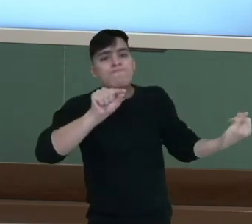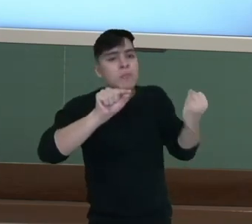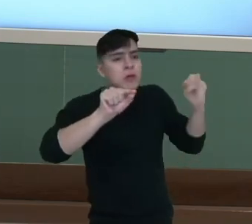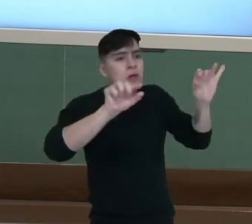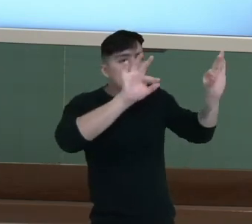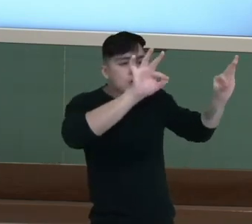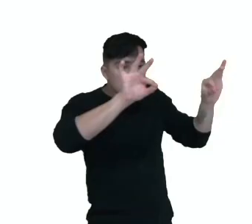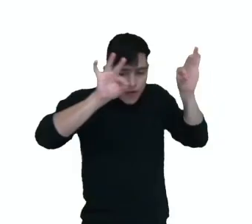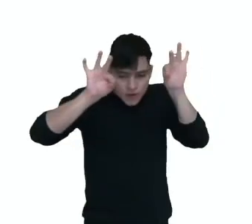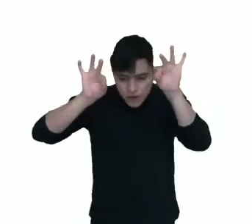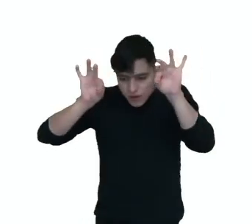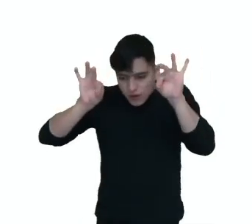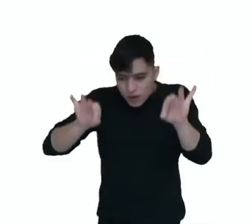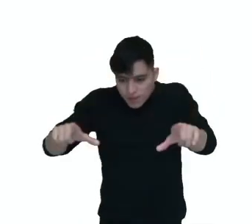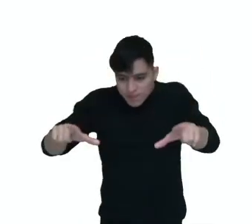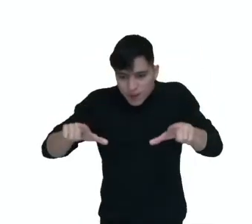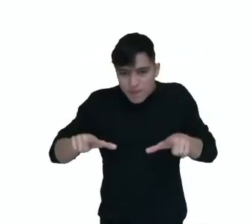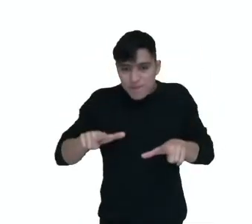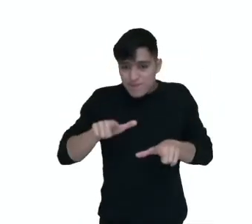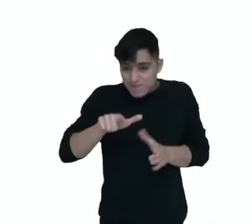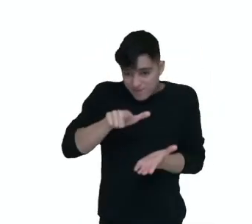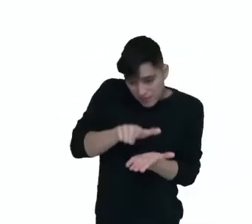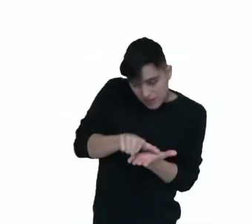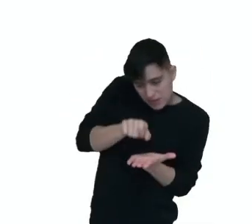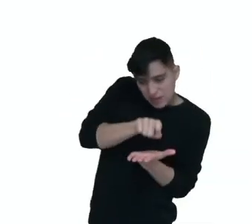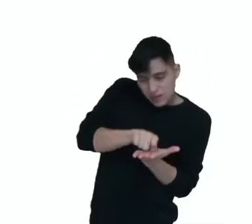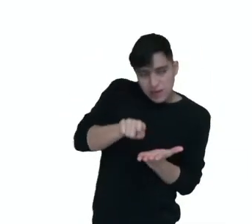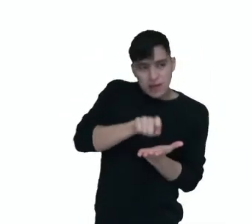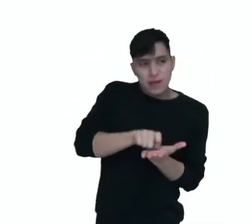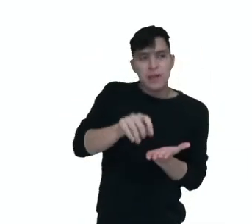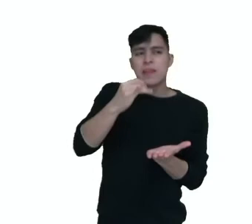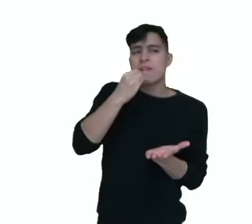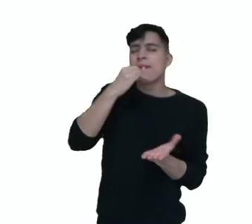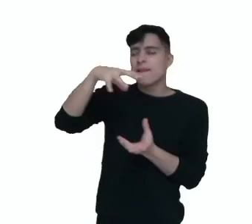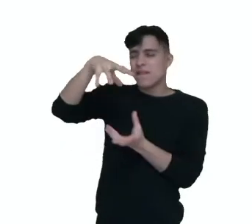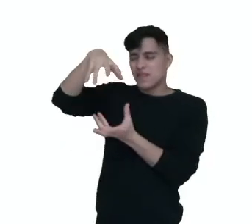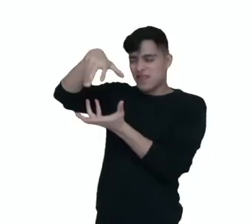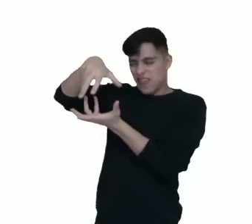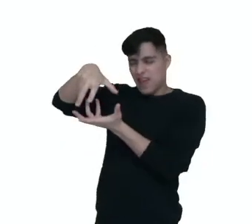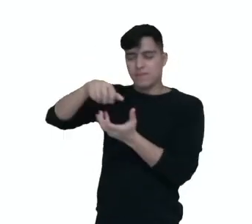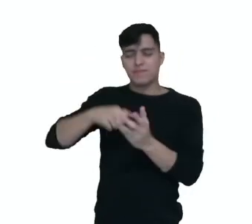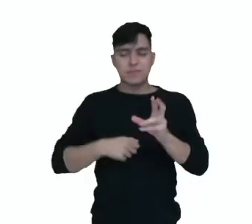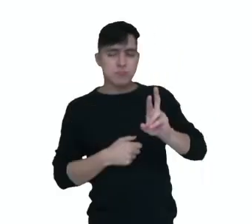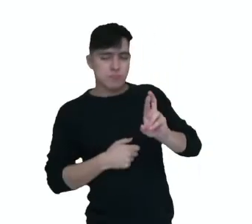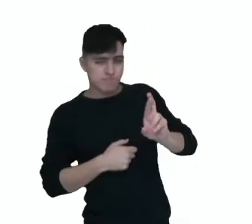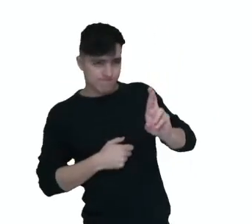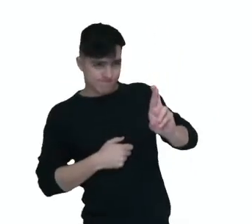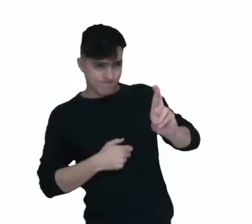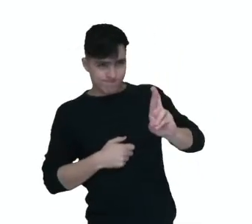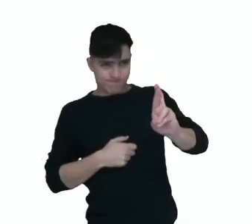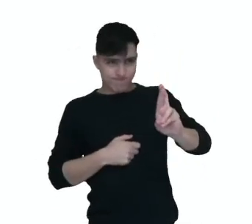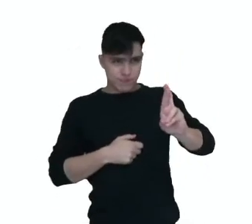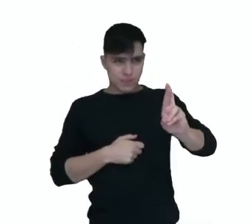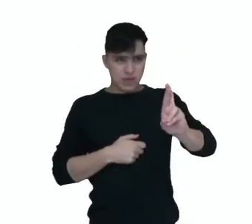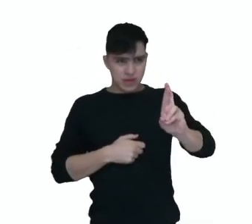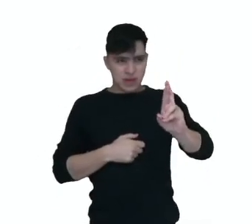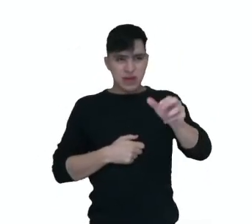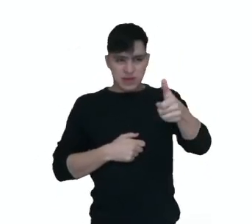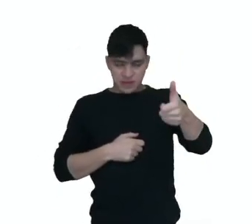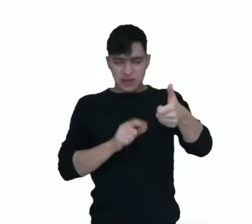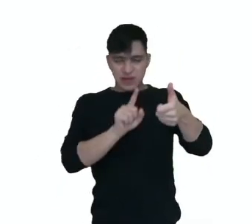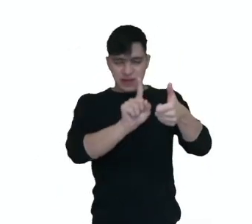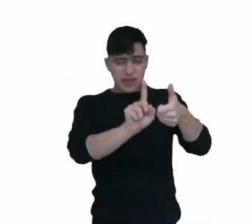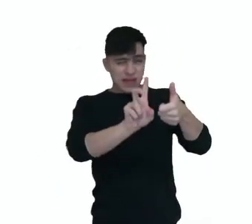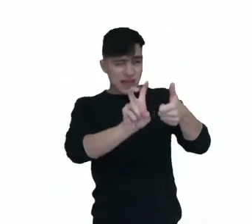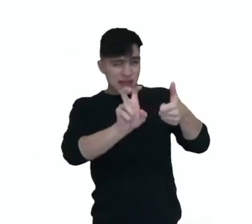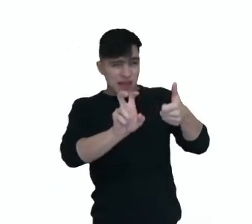eu tenho? Dados. Eu joguei como 1 a Terra, que é a nossa referência. Então, eu tenho o raio, que é 150 vezes 10